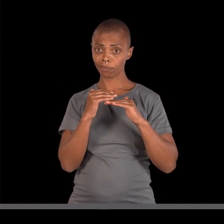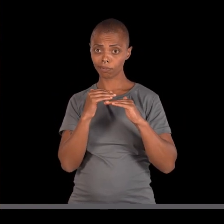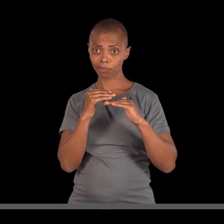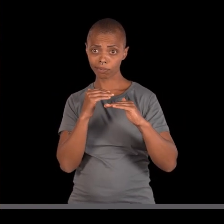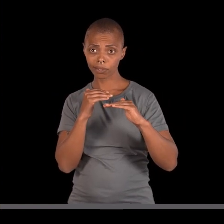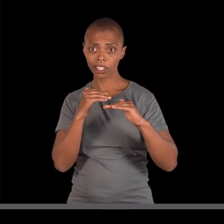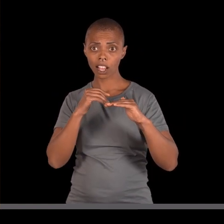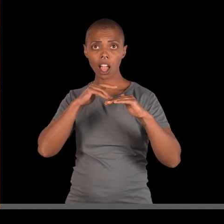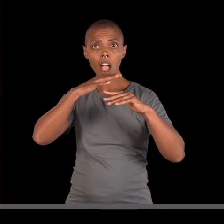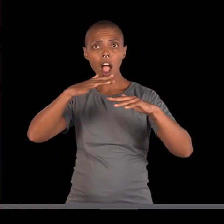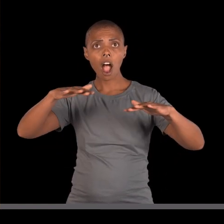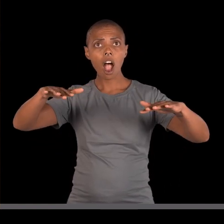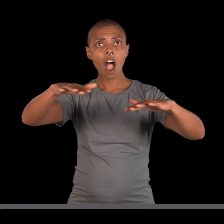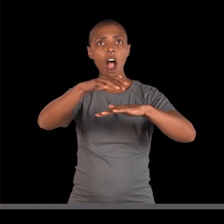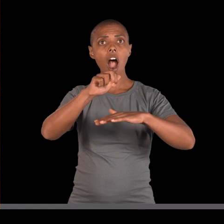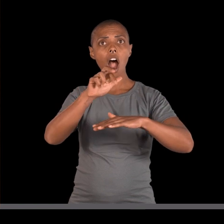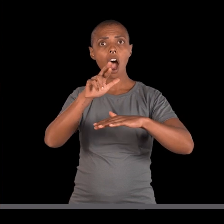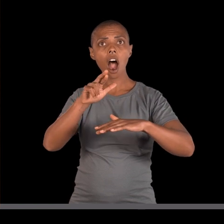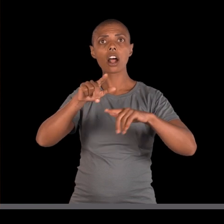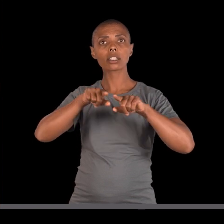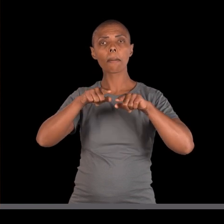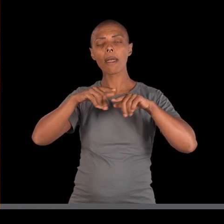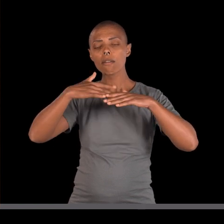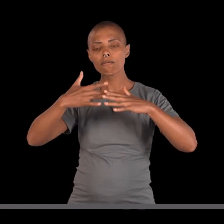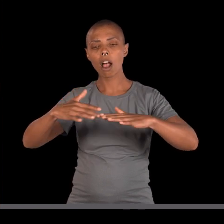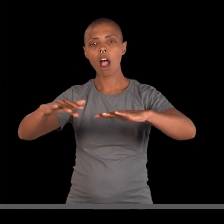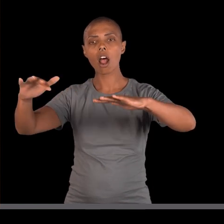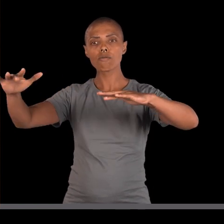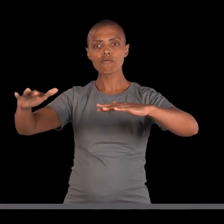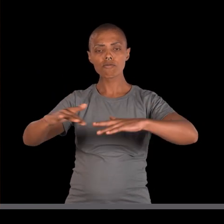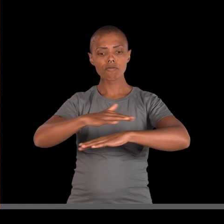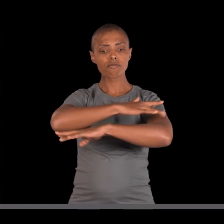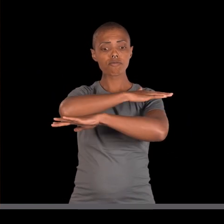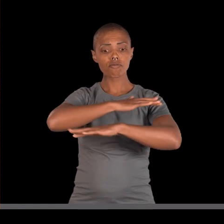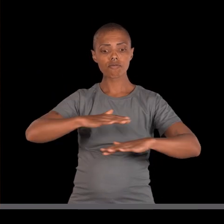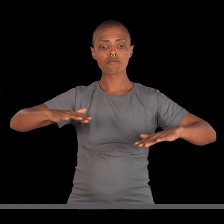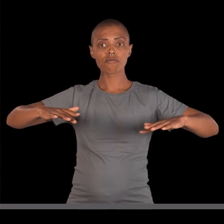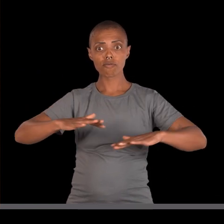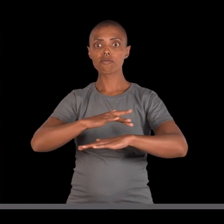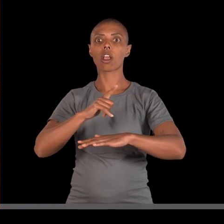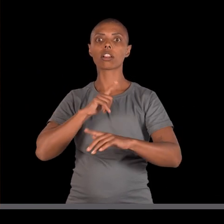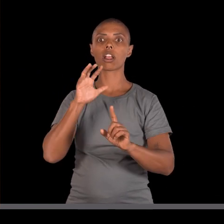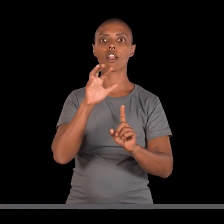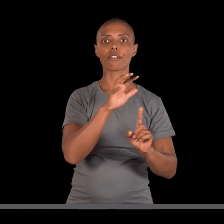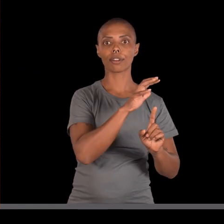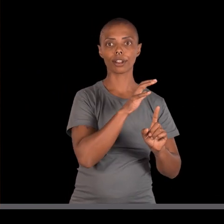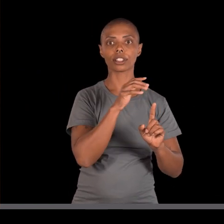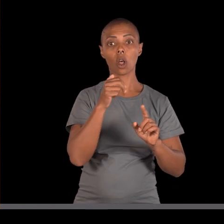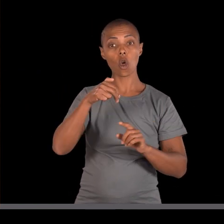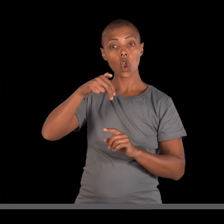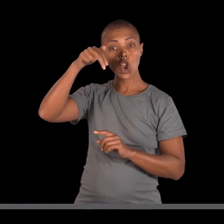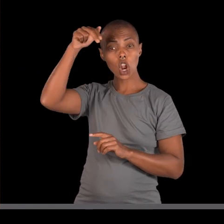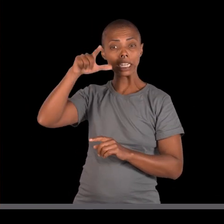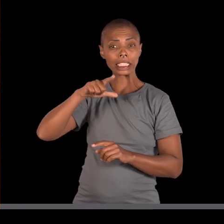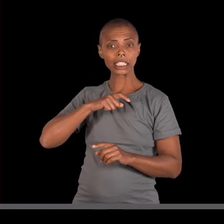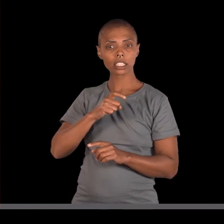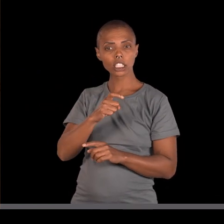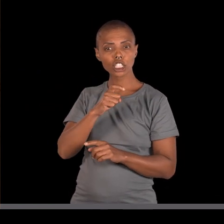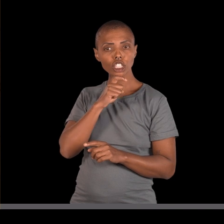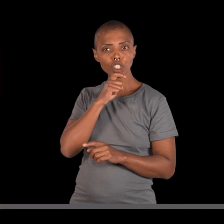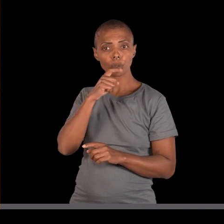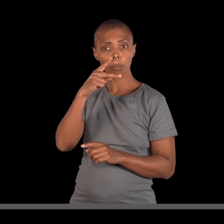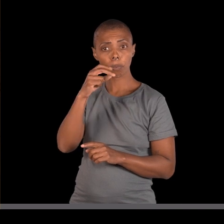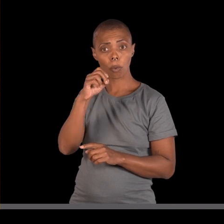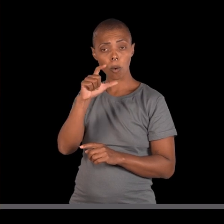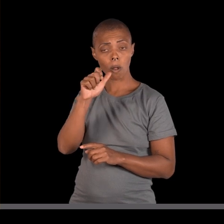pelo relevo e pelas massas de ar e correntes marítimas. Então, olha só aqui, você vai ter no extremo norte o clima